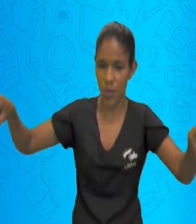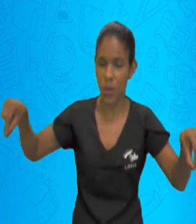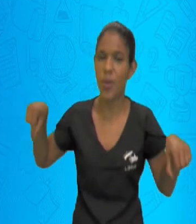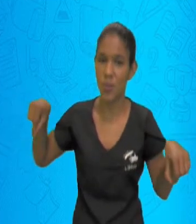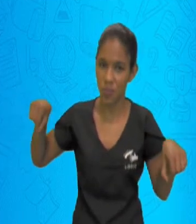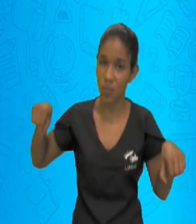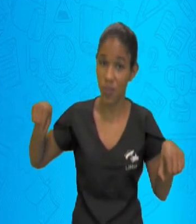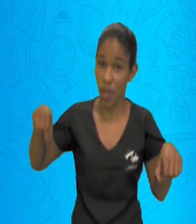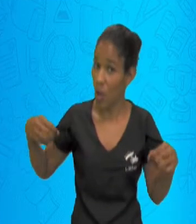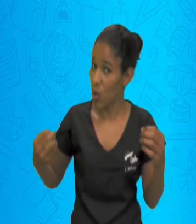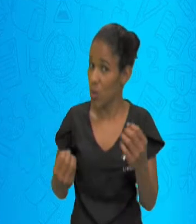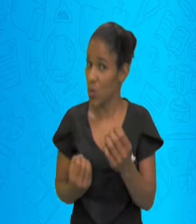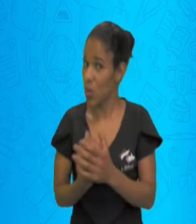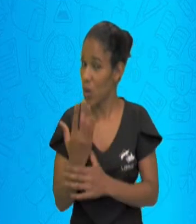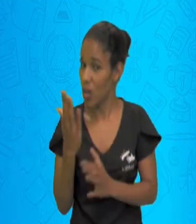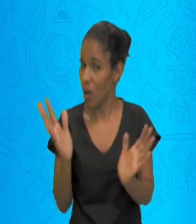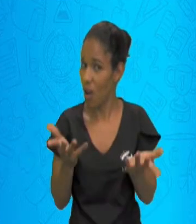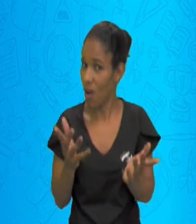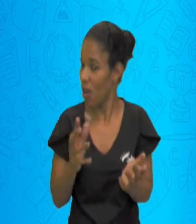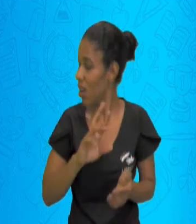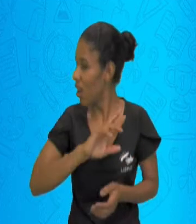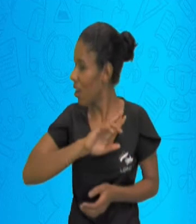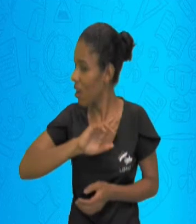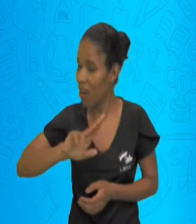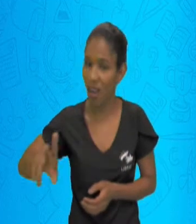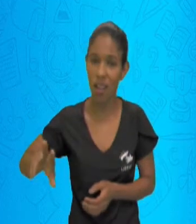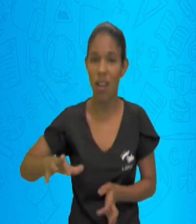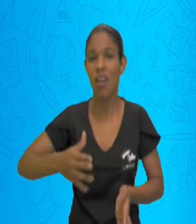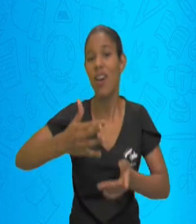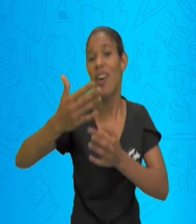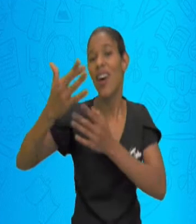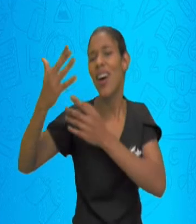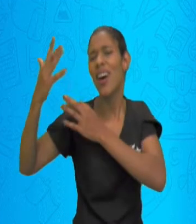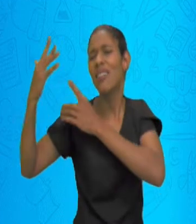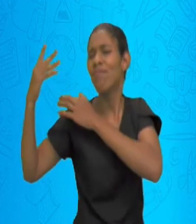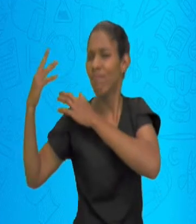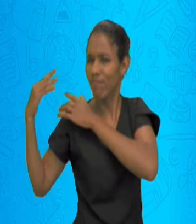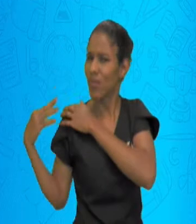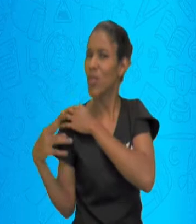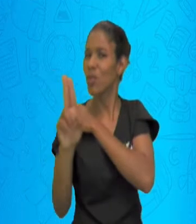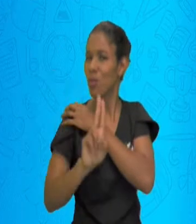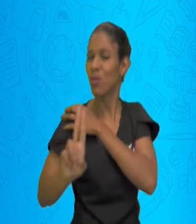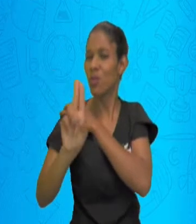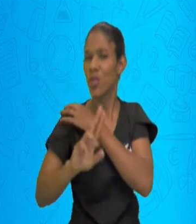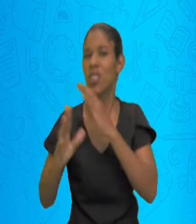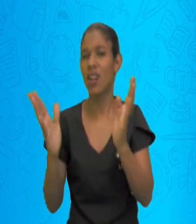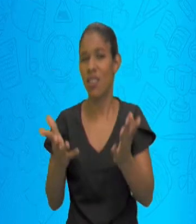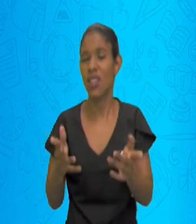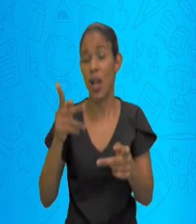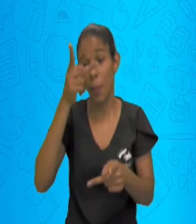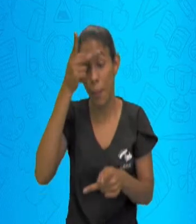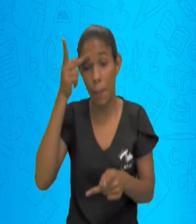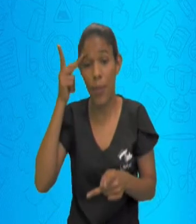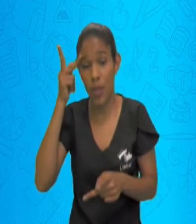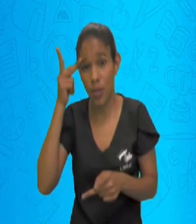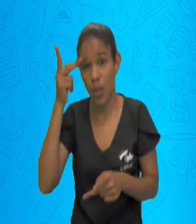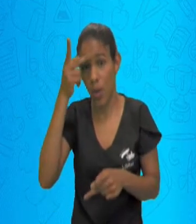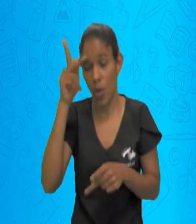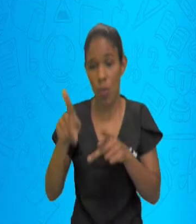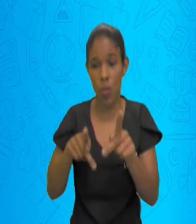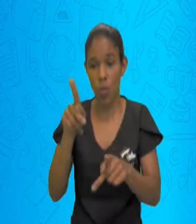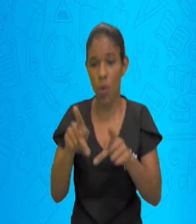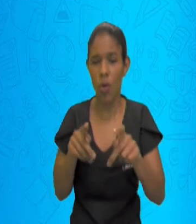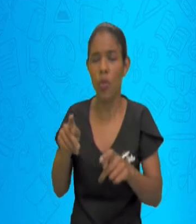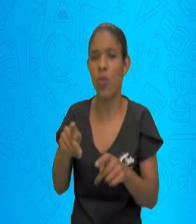do século XIX, quando a população, principalmente a população rural, quis também se